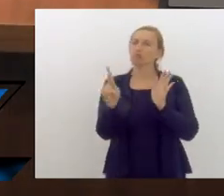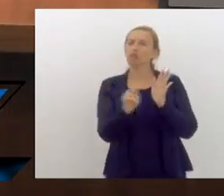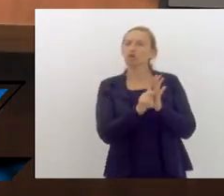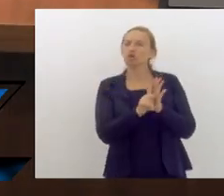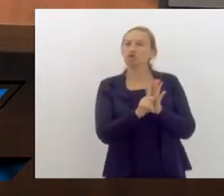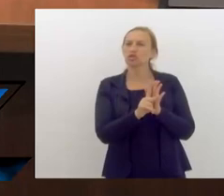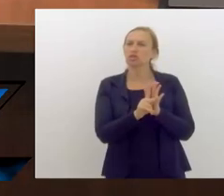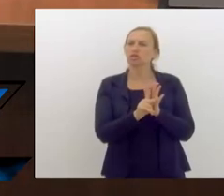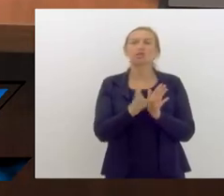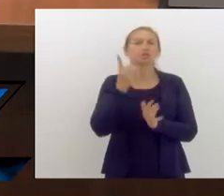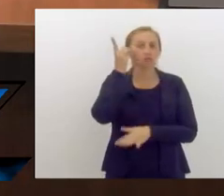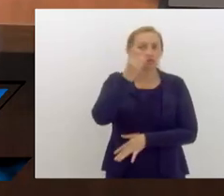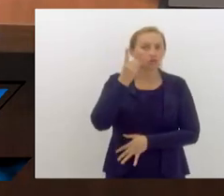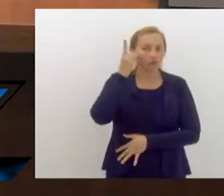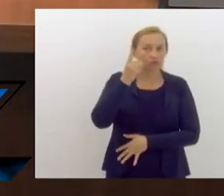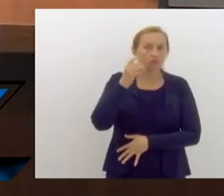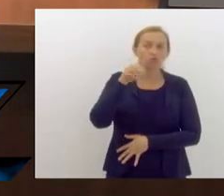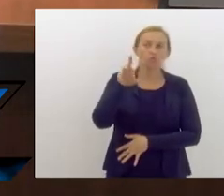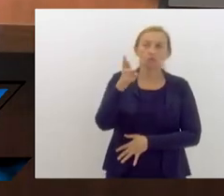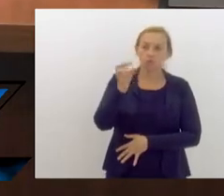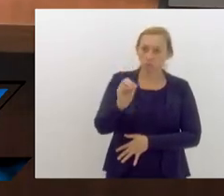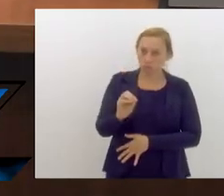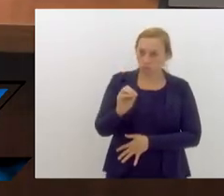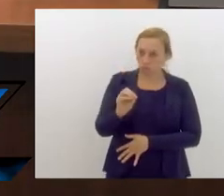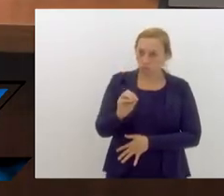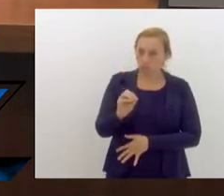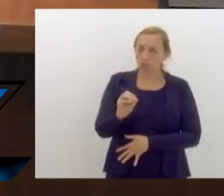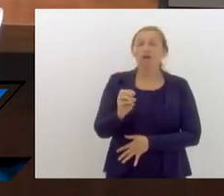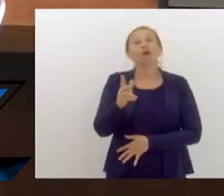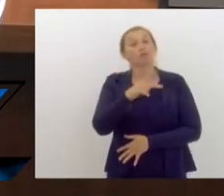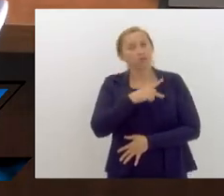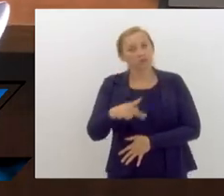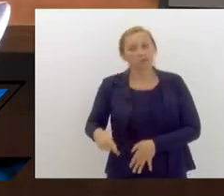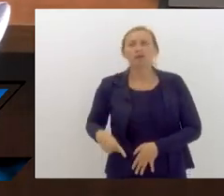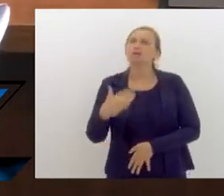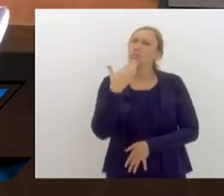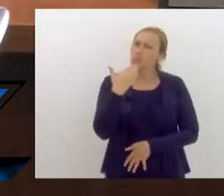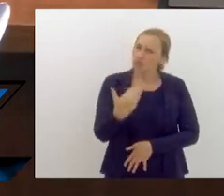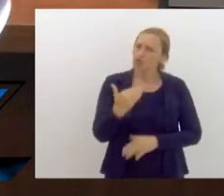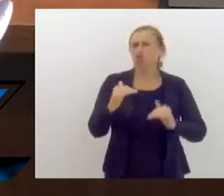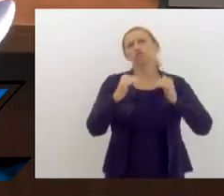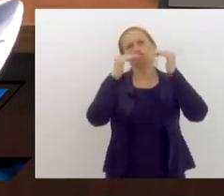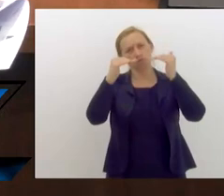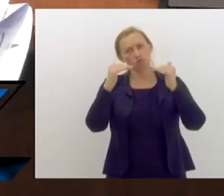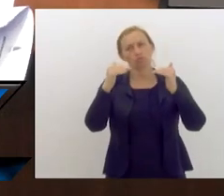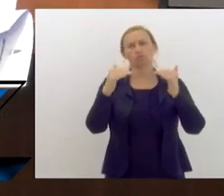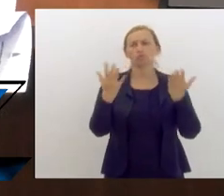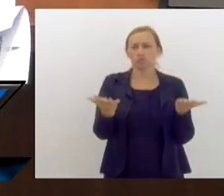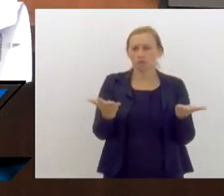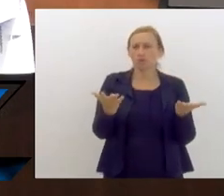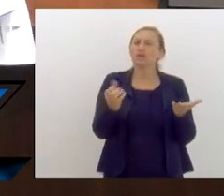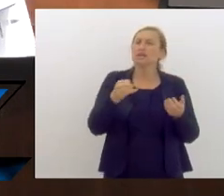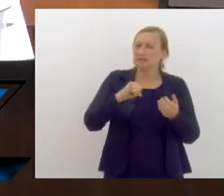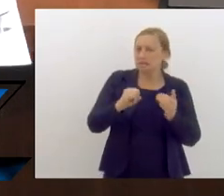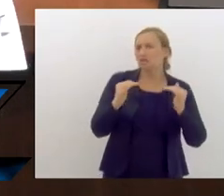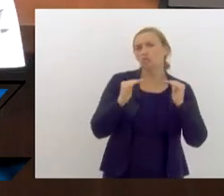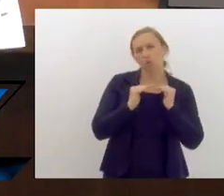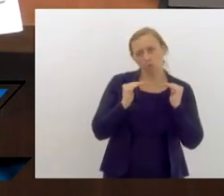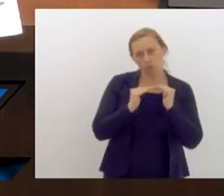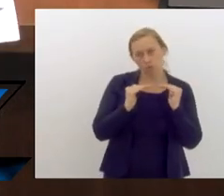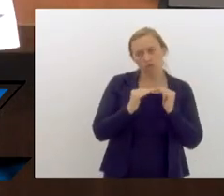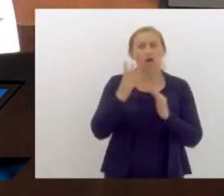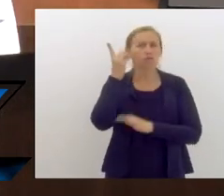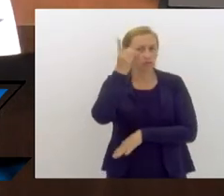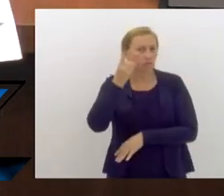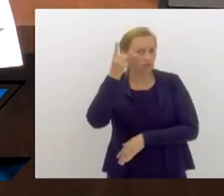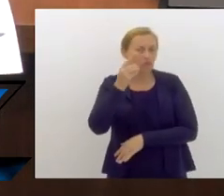do deputado Bruno daway e aí Presidente pedia vossa excelência que se assim concordar o deputado